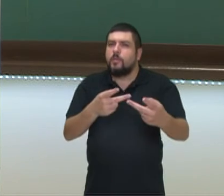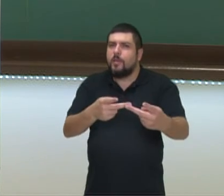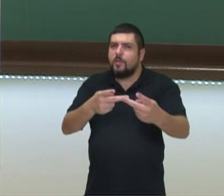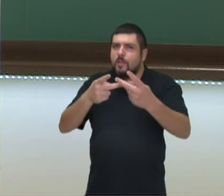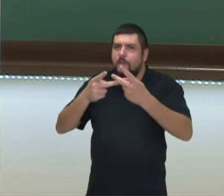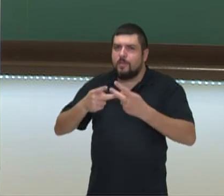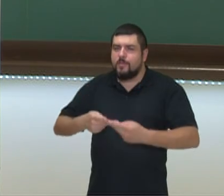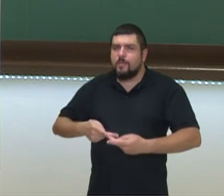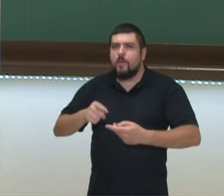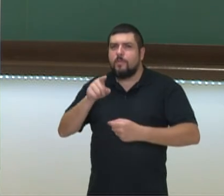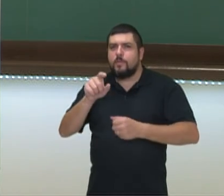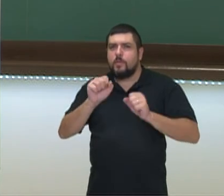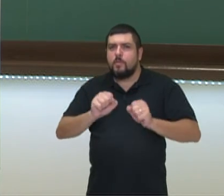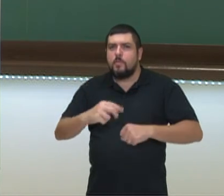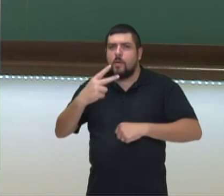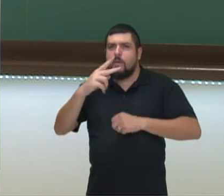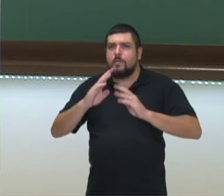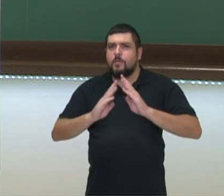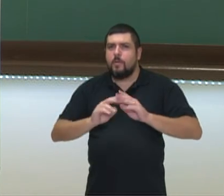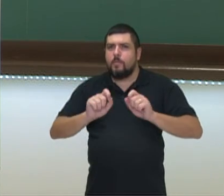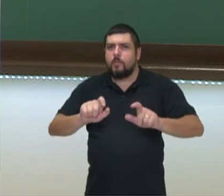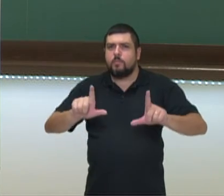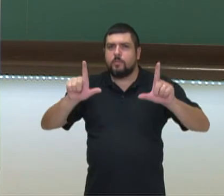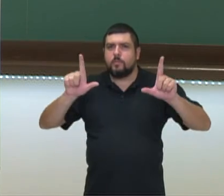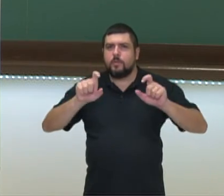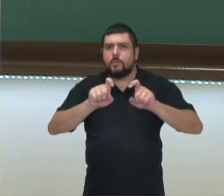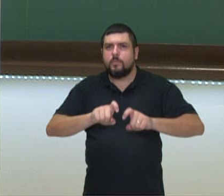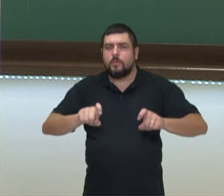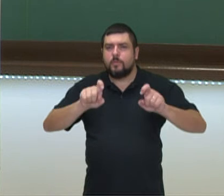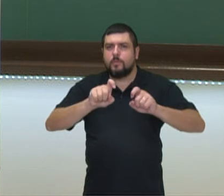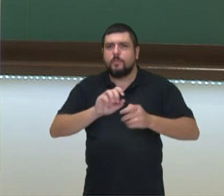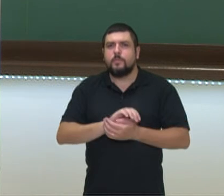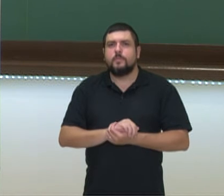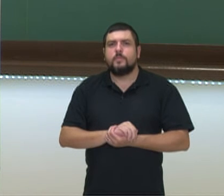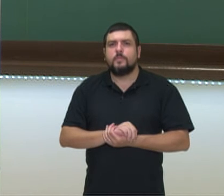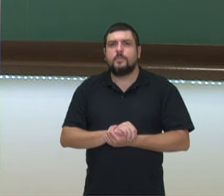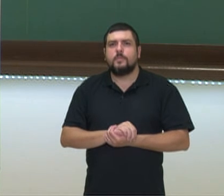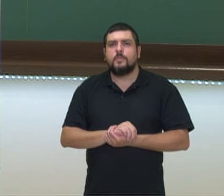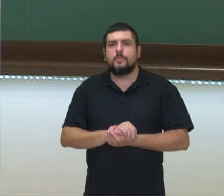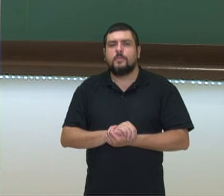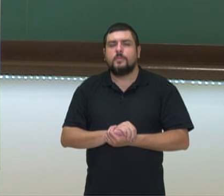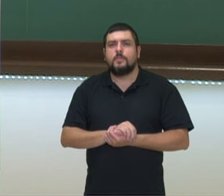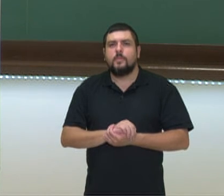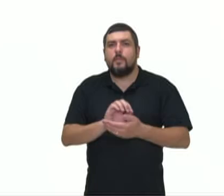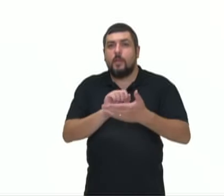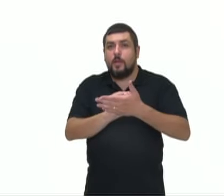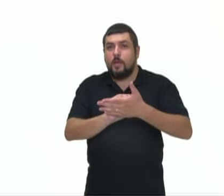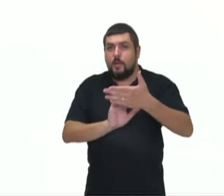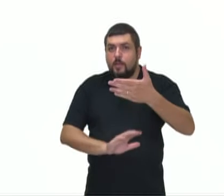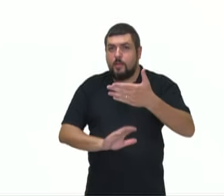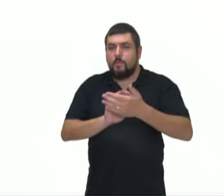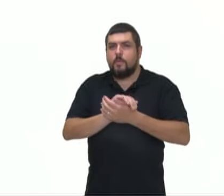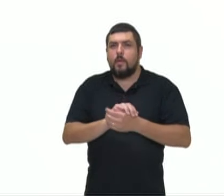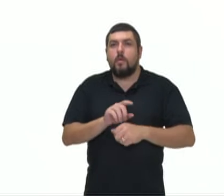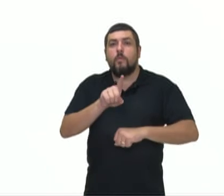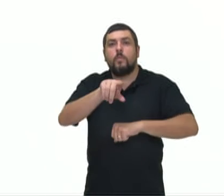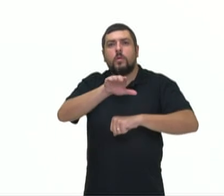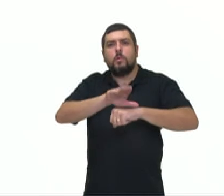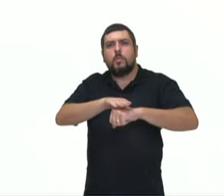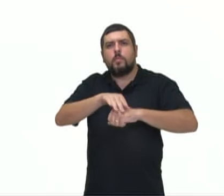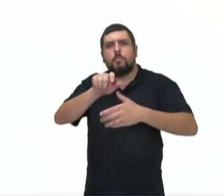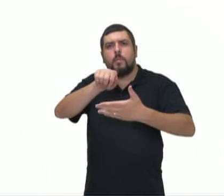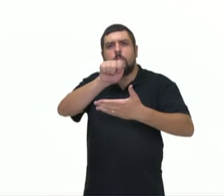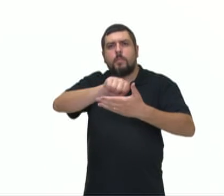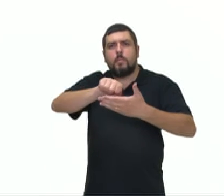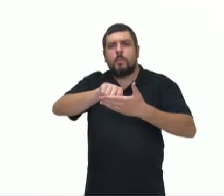fazer esse tour virtual por esse conjunto arqueológico. Olha a atividade aqui, né, pessoal? Forme um parágrafo com as